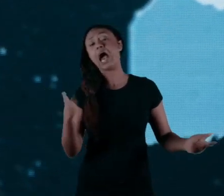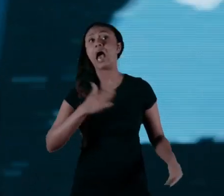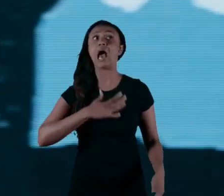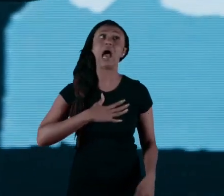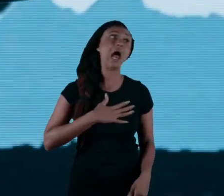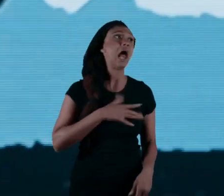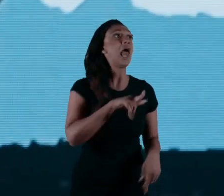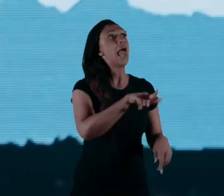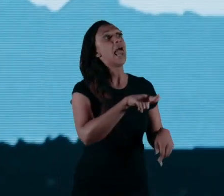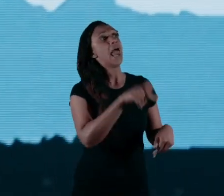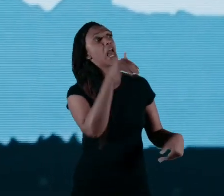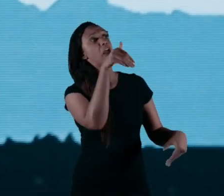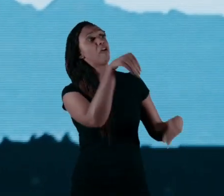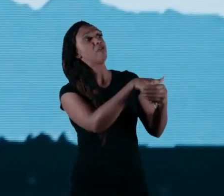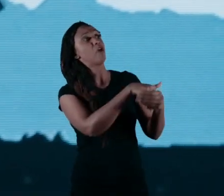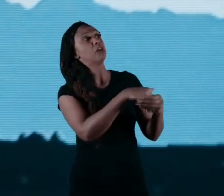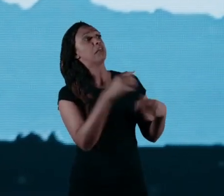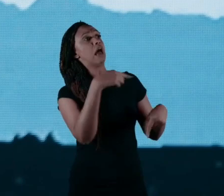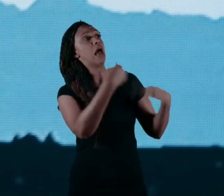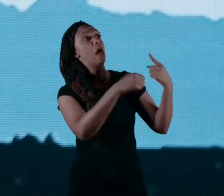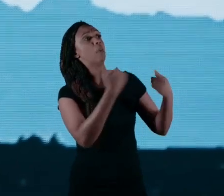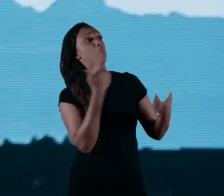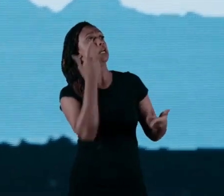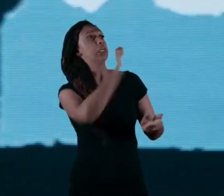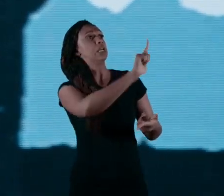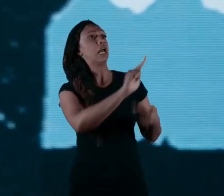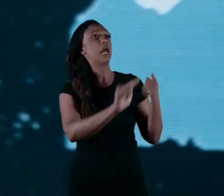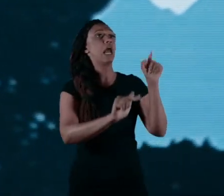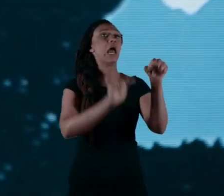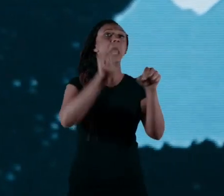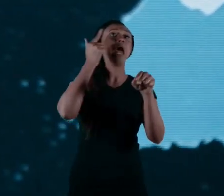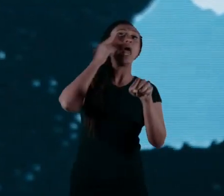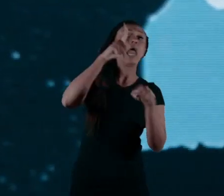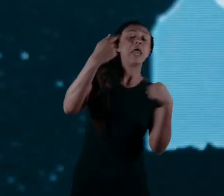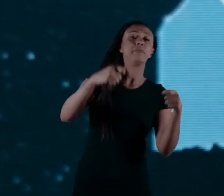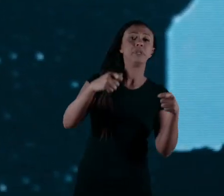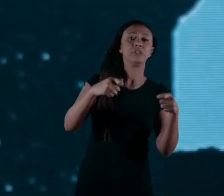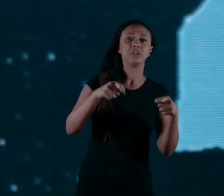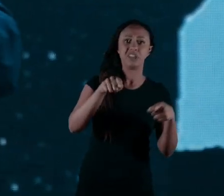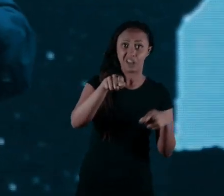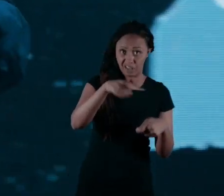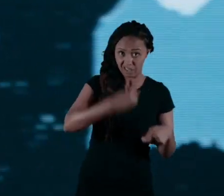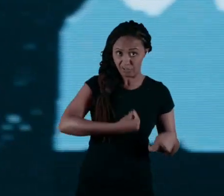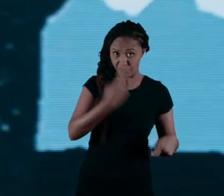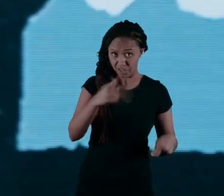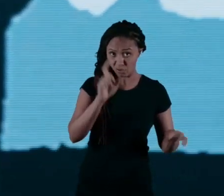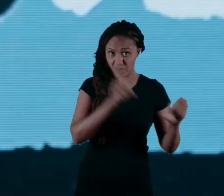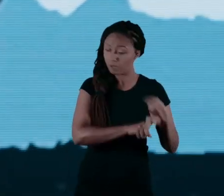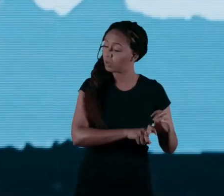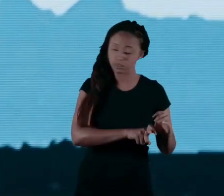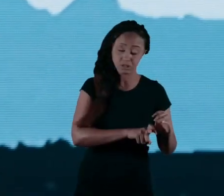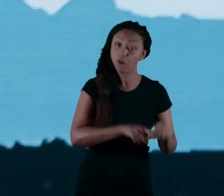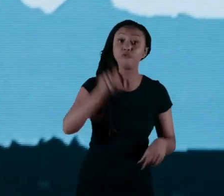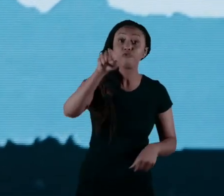que A ganhe, ou B ganhe, ou C ganhe, ou D ganhe. Sabe de quem depende? De